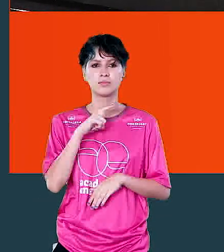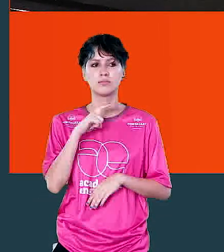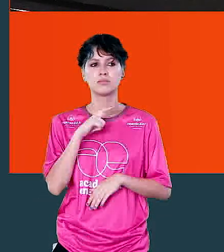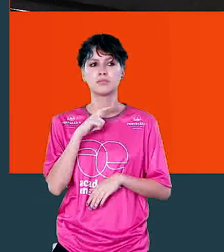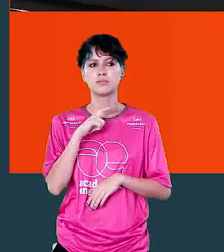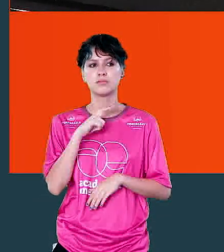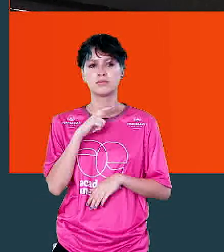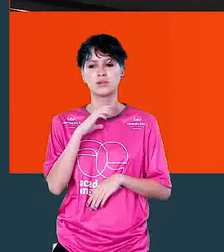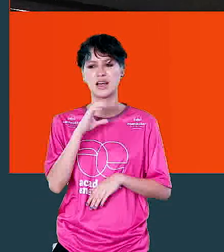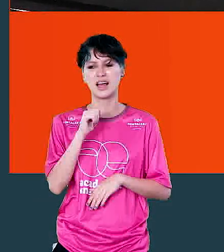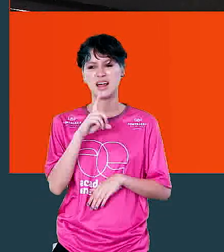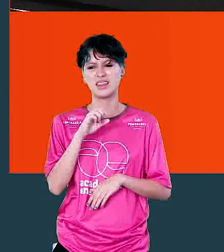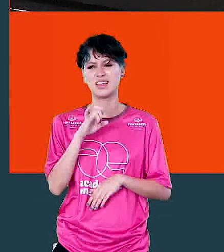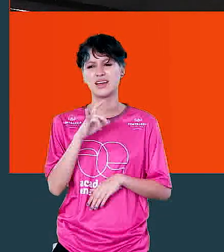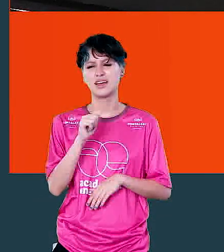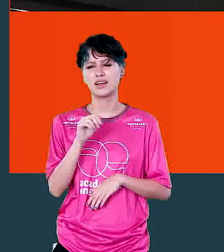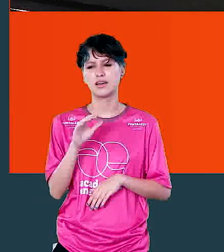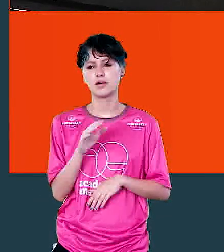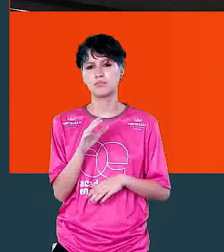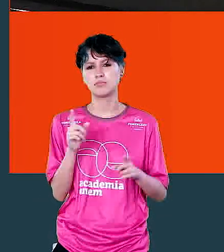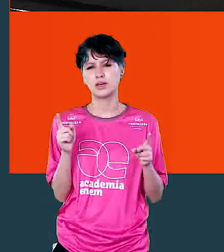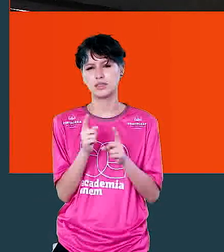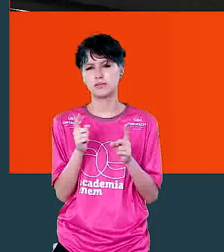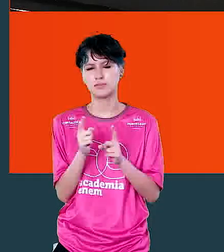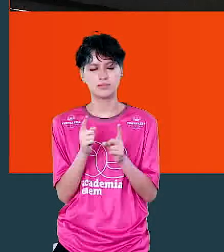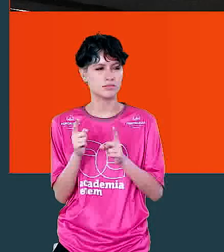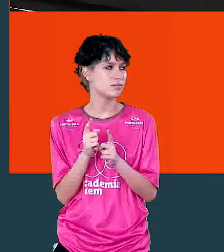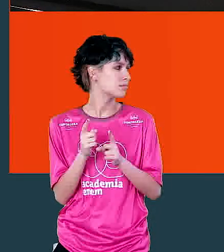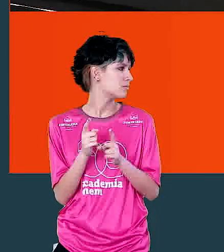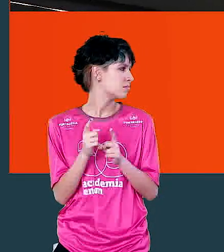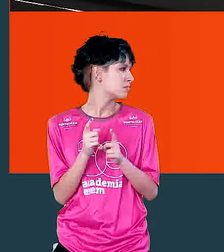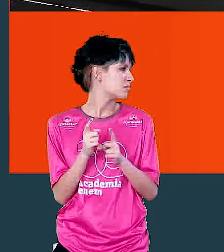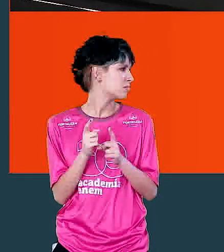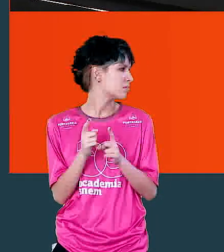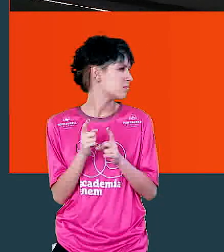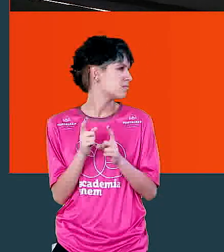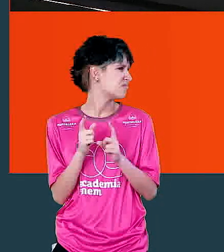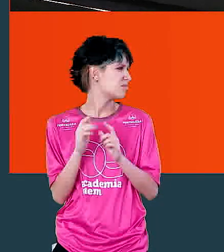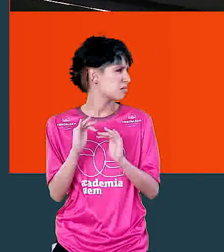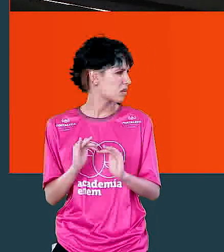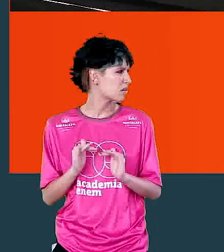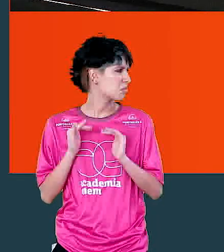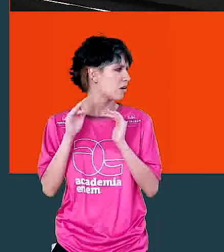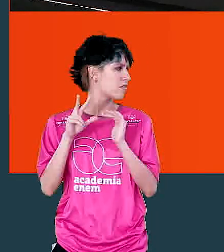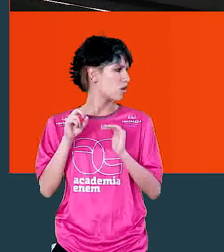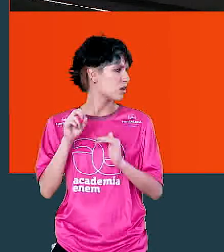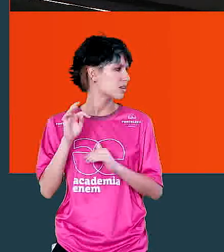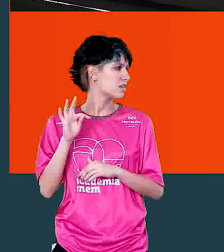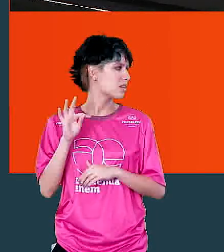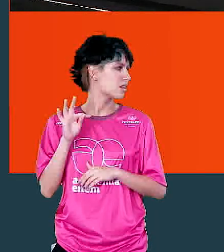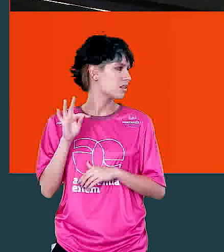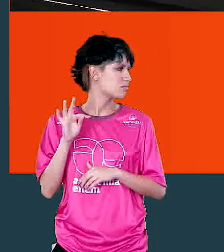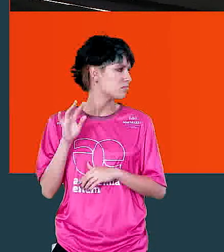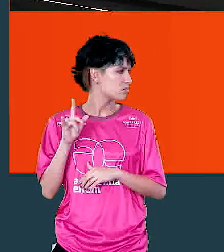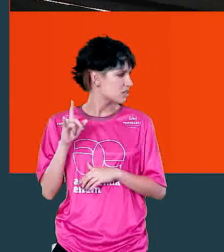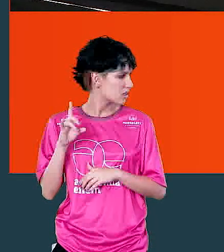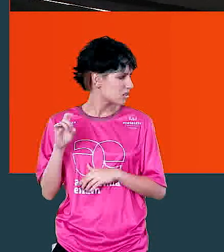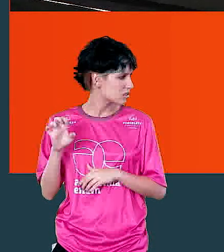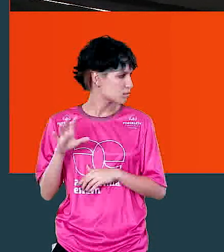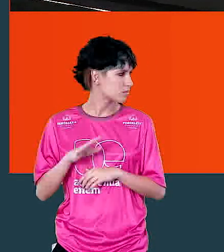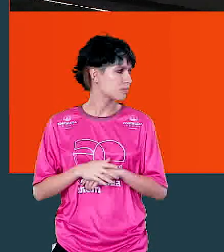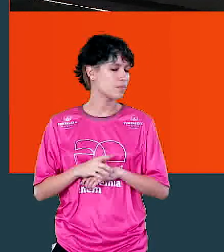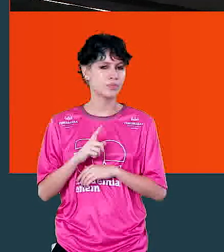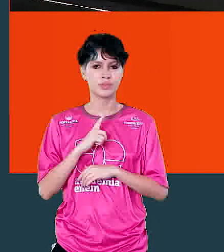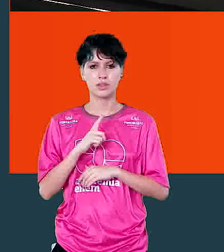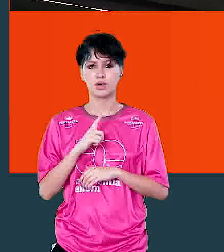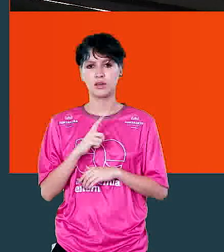elevada volatilidade. Pessoal, o petróleo é uma mistura de hidrocarbonetos. Tem cadeias pequenas, mas tem